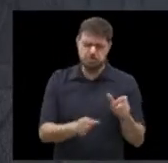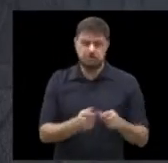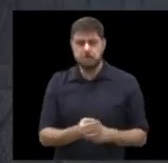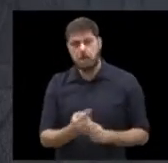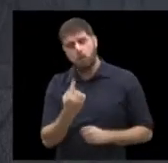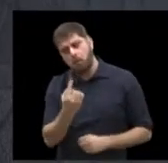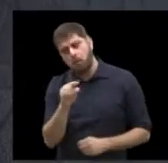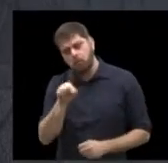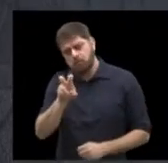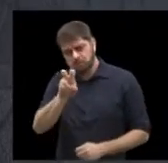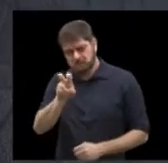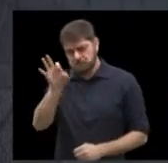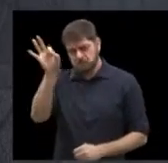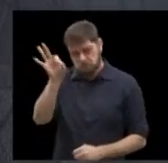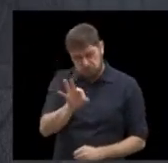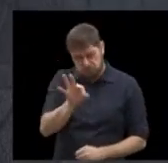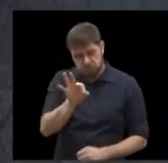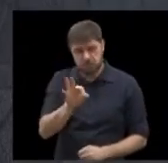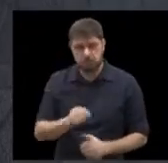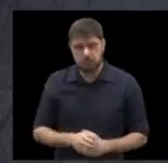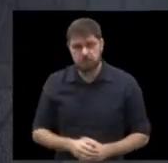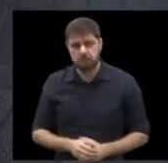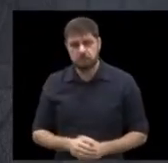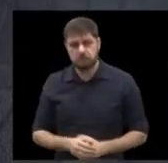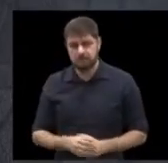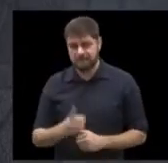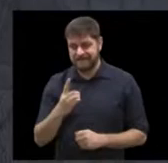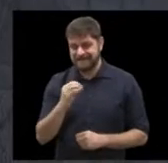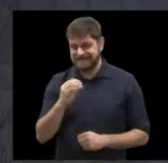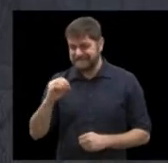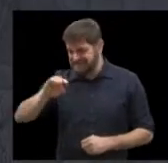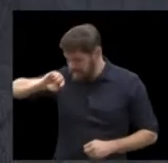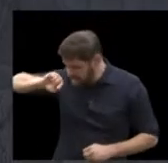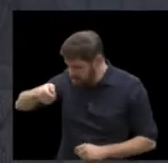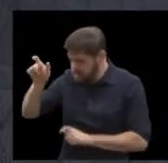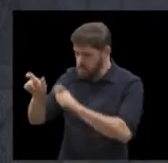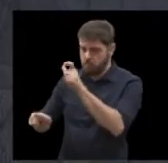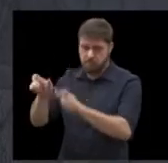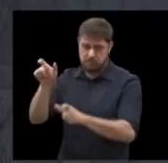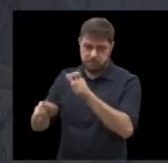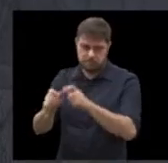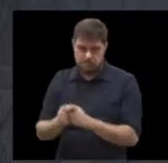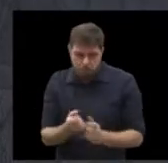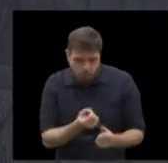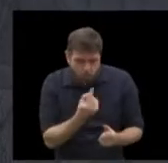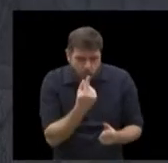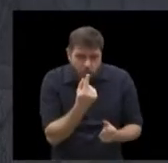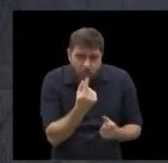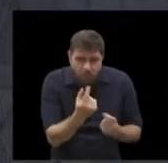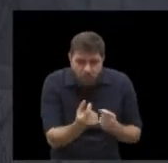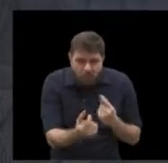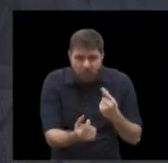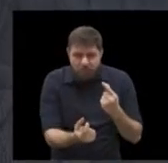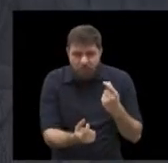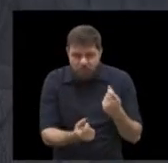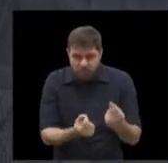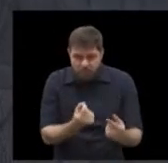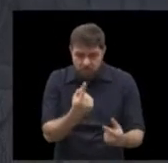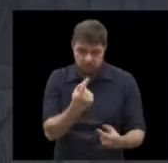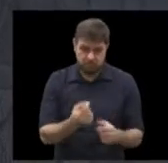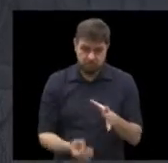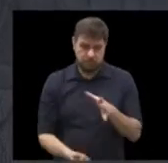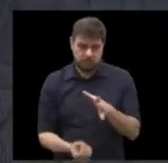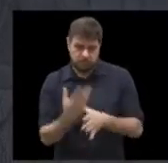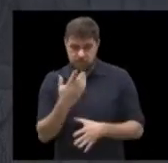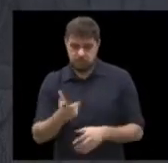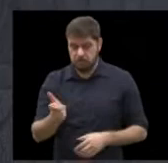dizer, 1,5 a 2 por 100 mil habitantes. Então não é uma doença comum, é uma doença que acaba acontecendo